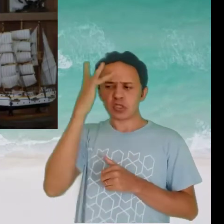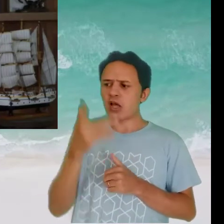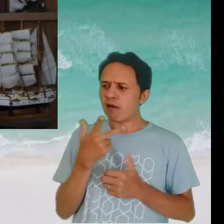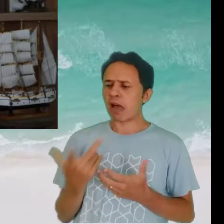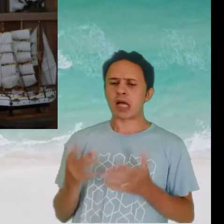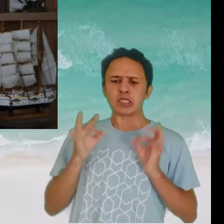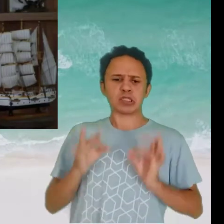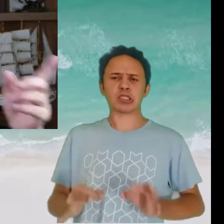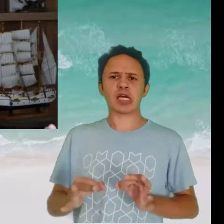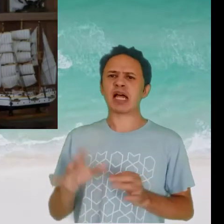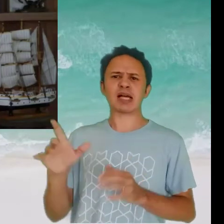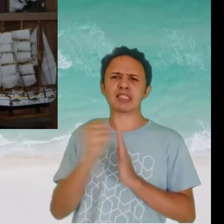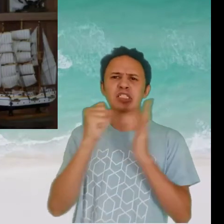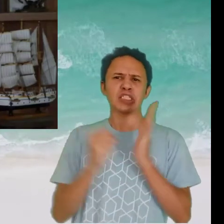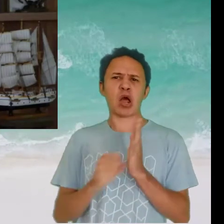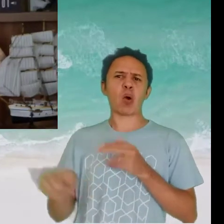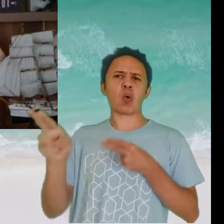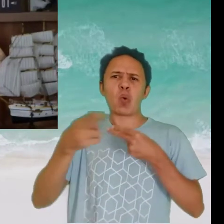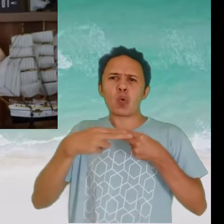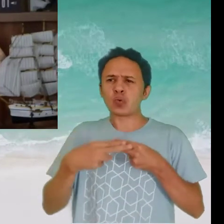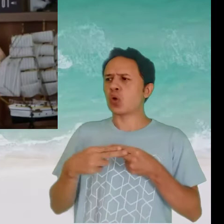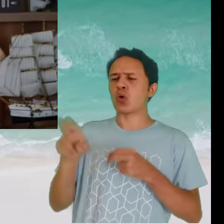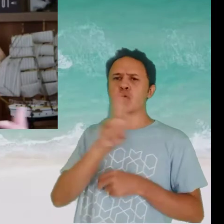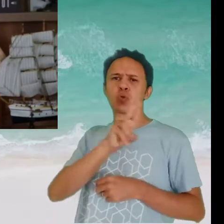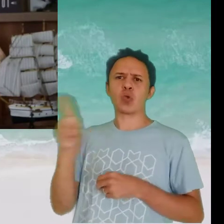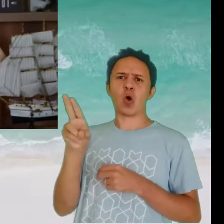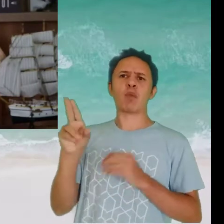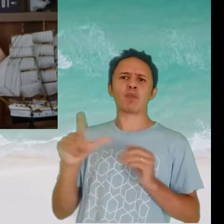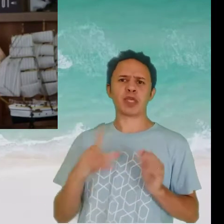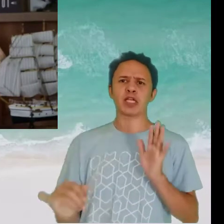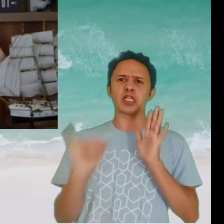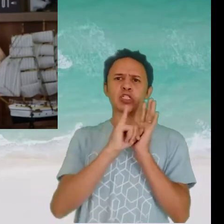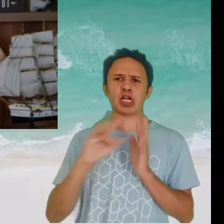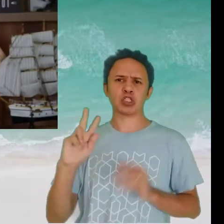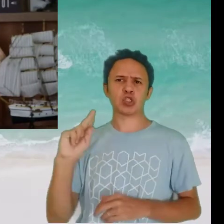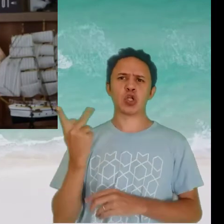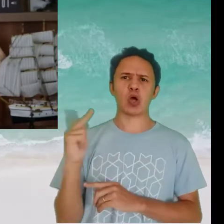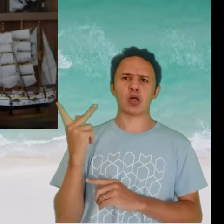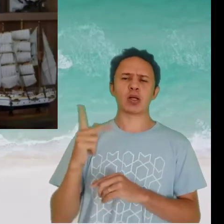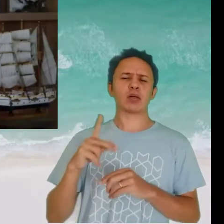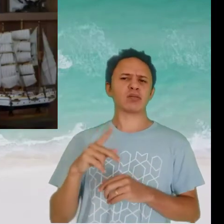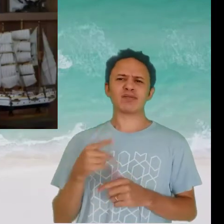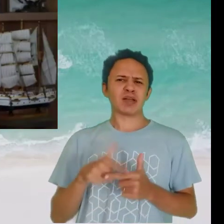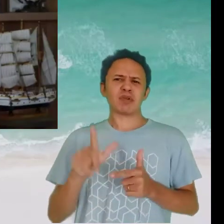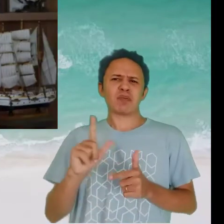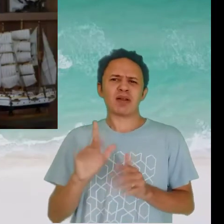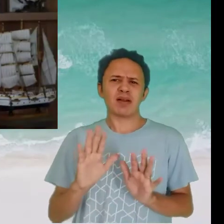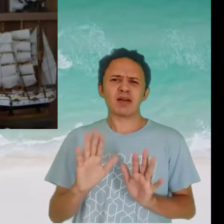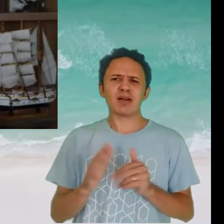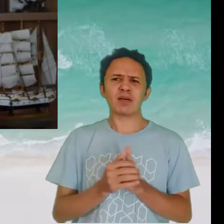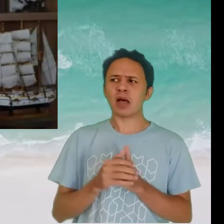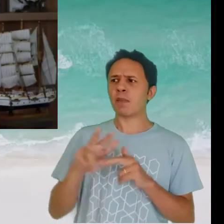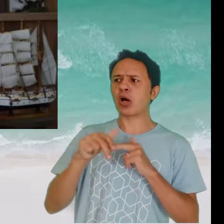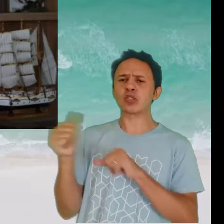não importa se aquele nome tem séculos de uso, se aquele nome traz toda uma identidade histórica para um povo. Não importa se aqueles